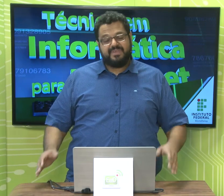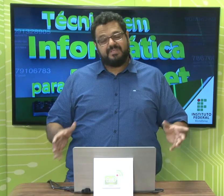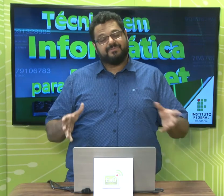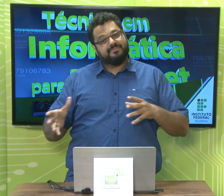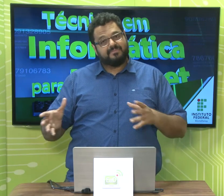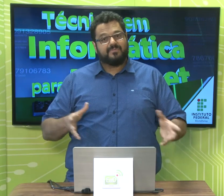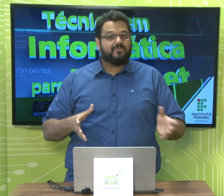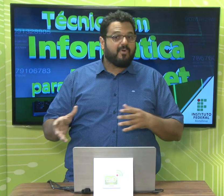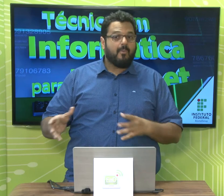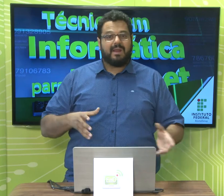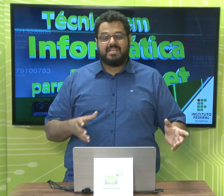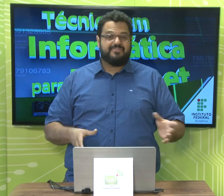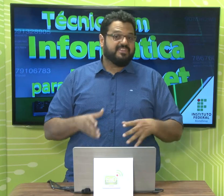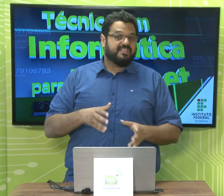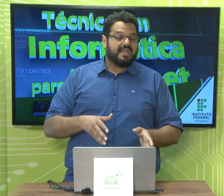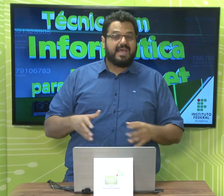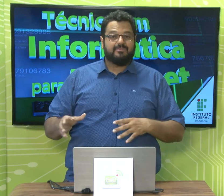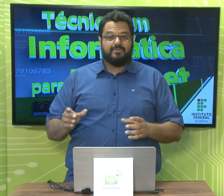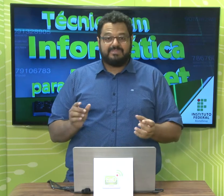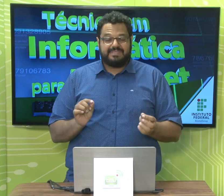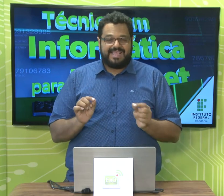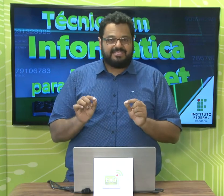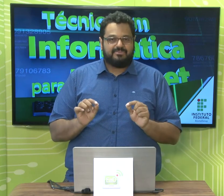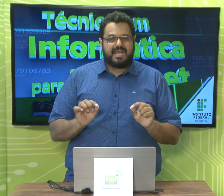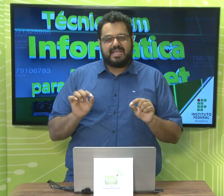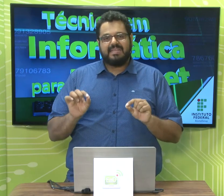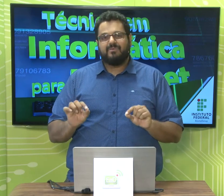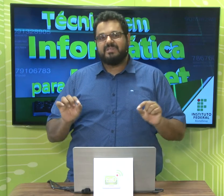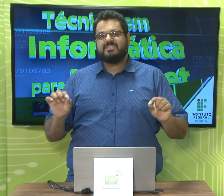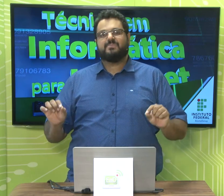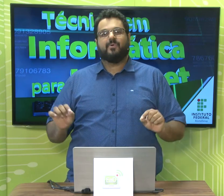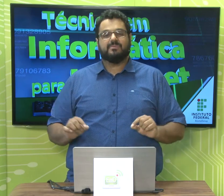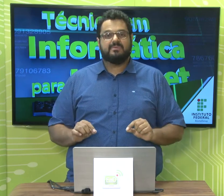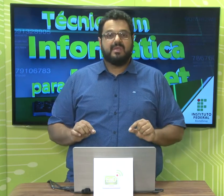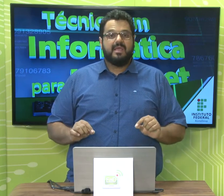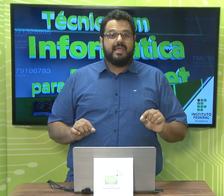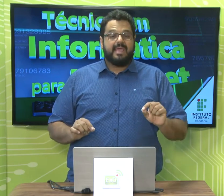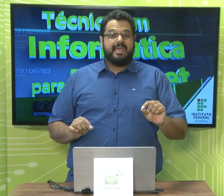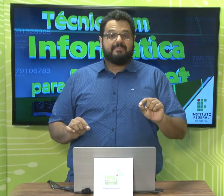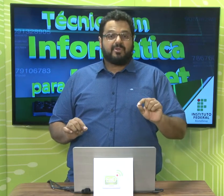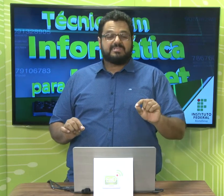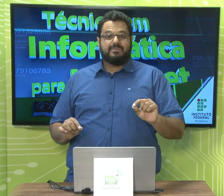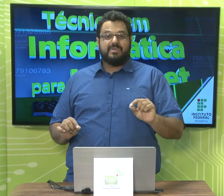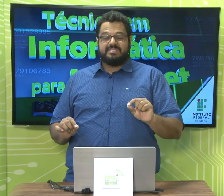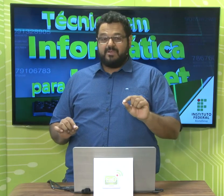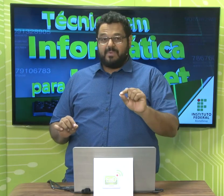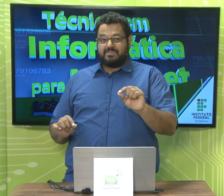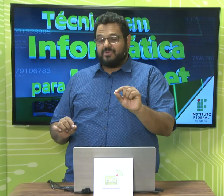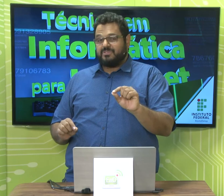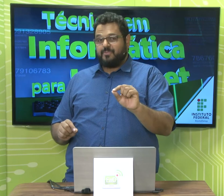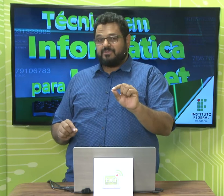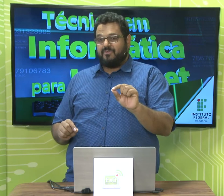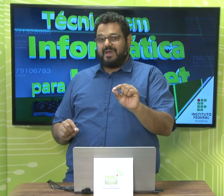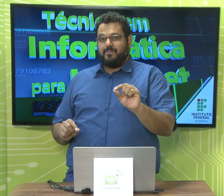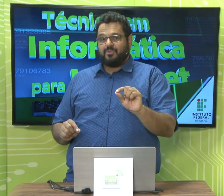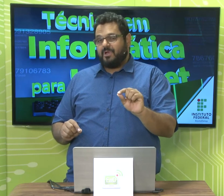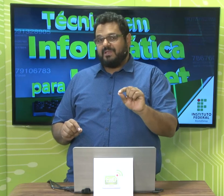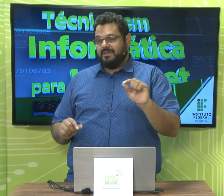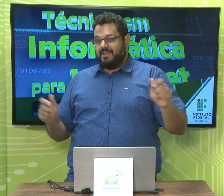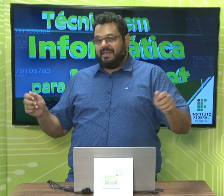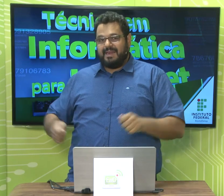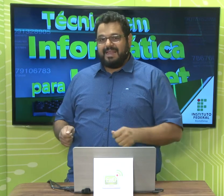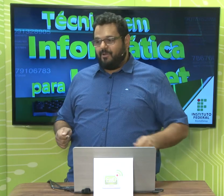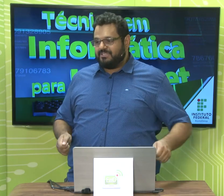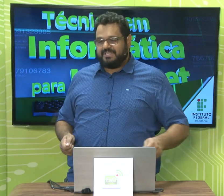Placa de vídeo, qual placa de vídeo integrada ou não? Você tem que estudar cada um desses pontos. Processador i5, uma das coisas que o pessoal fala muito,